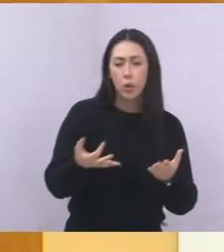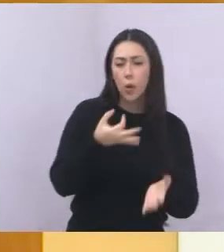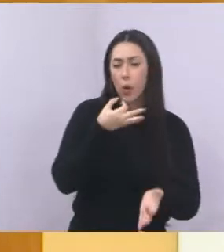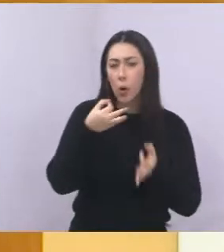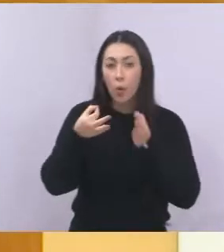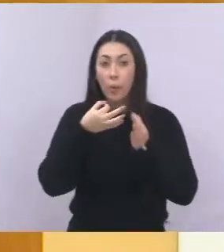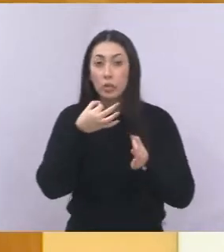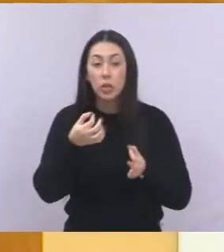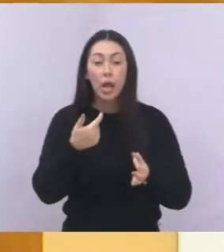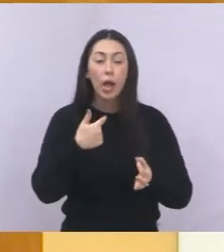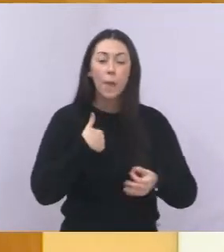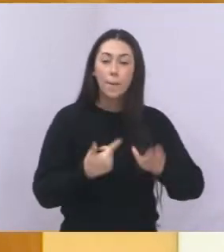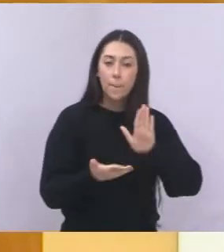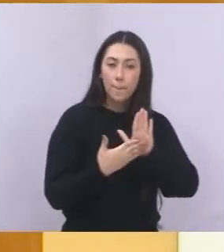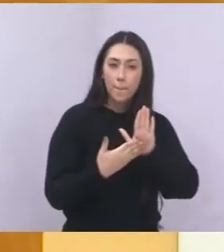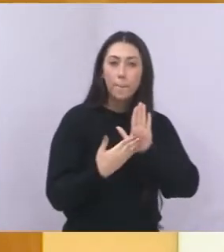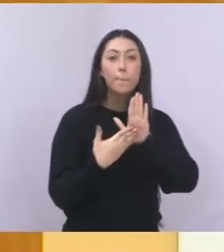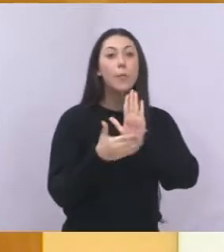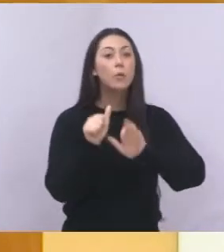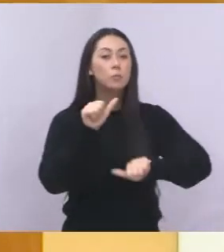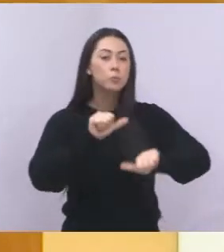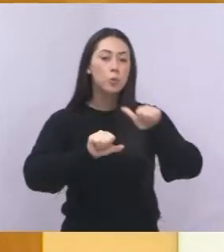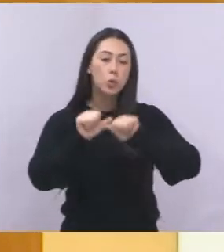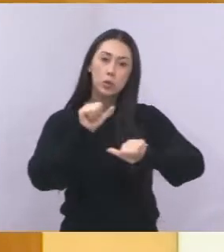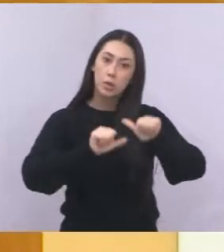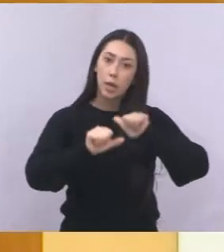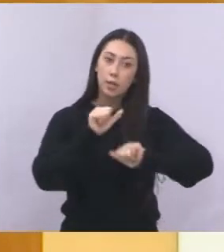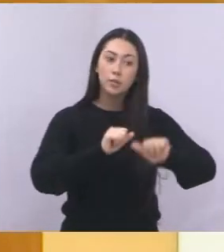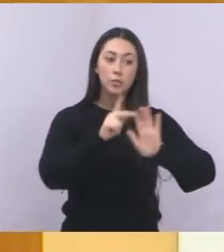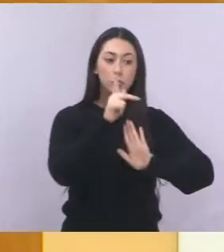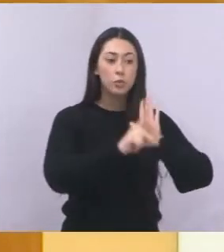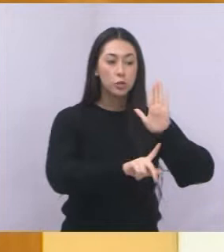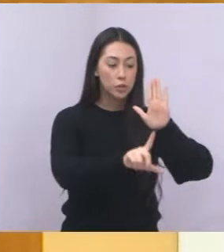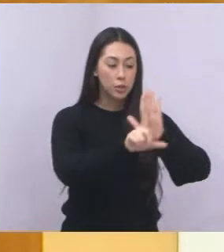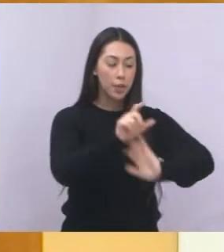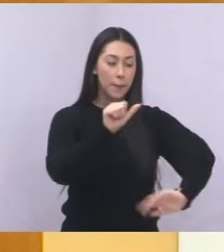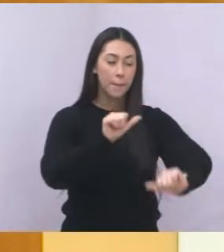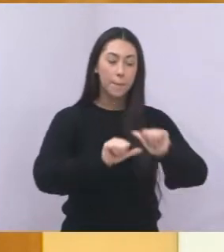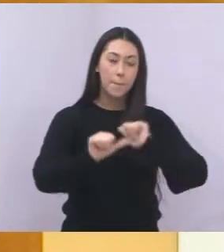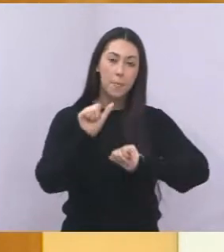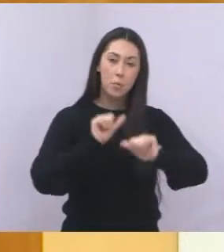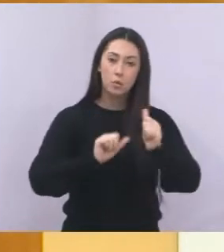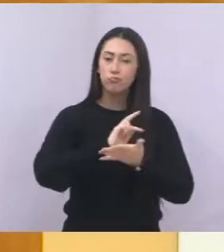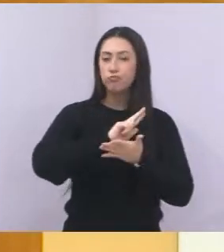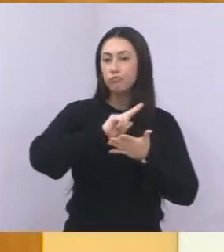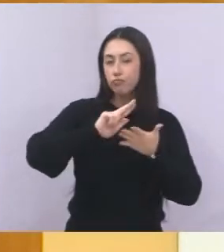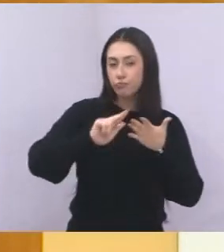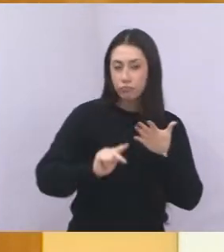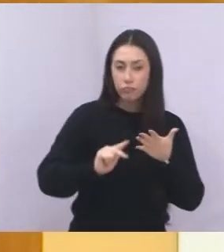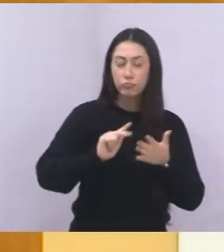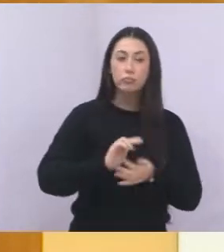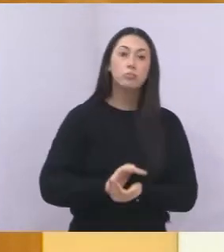as modificações ao presente projeto de lei complementar para alterar, entre outras questões,